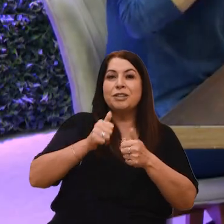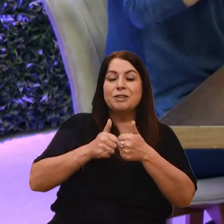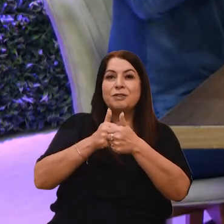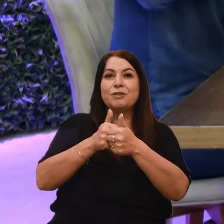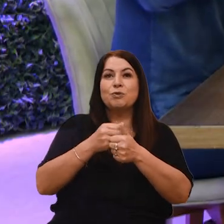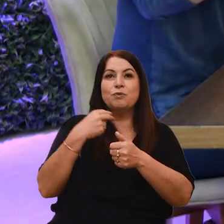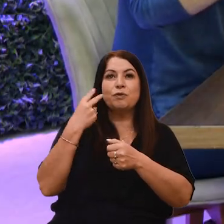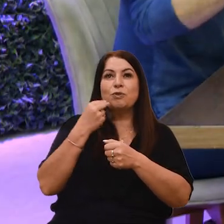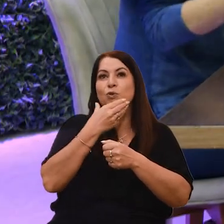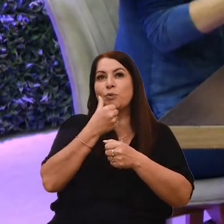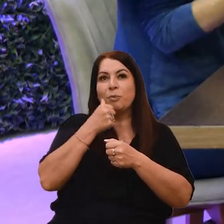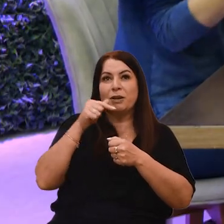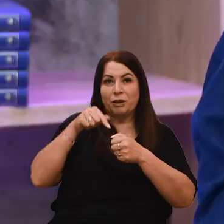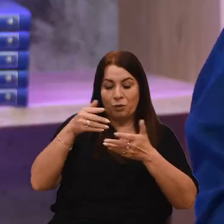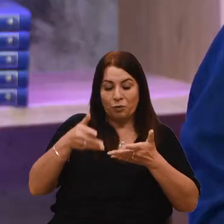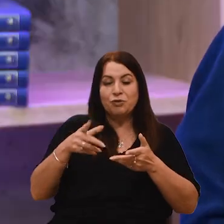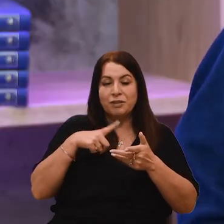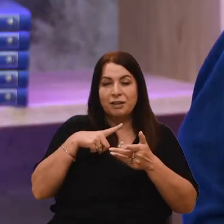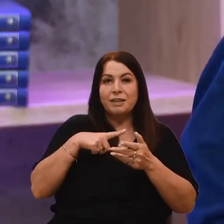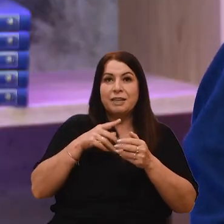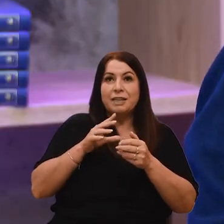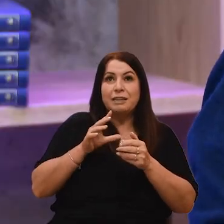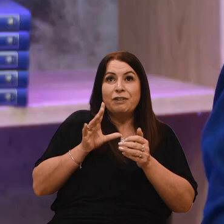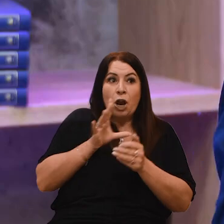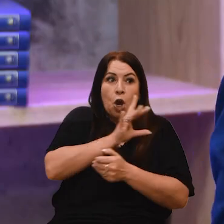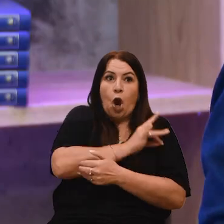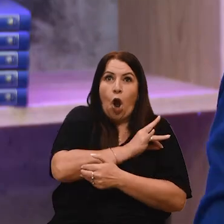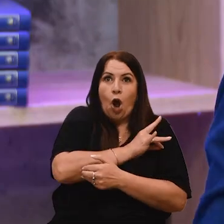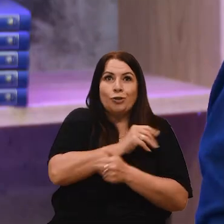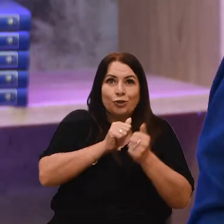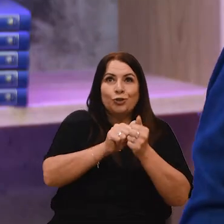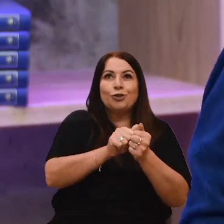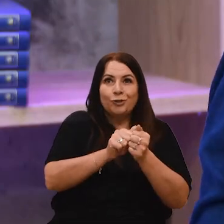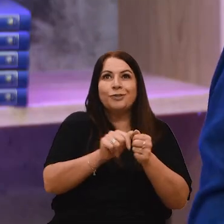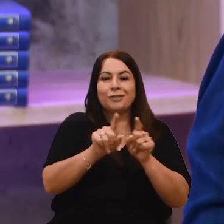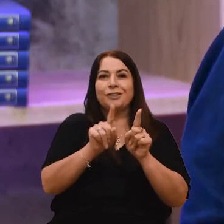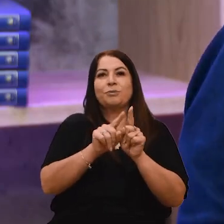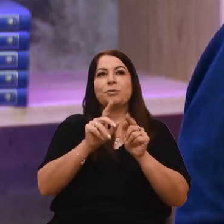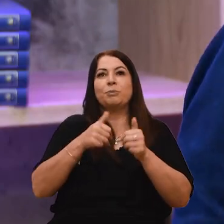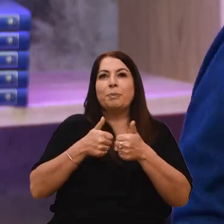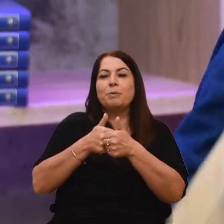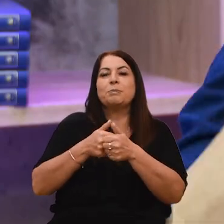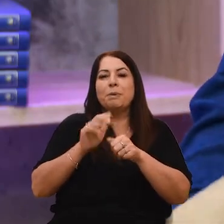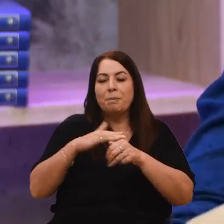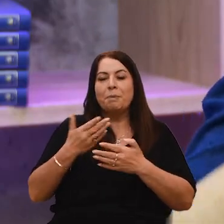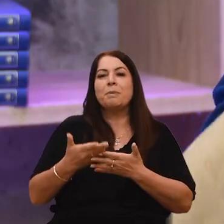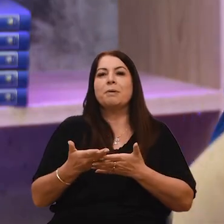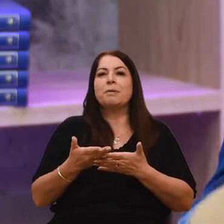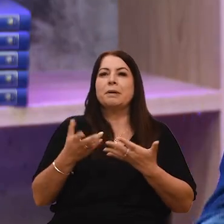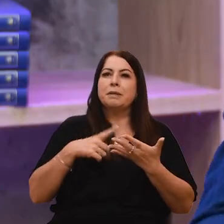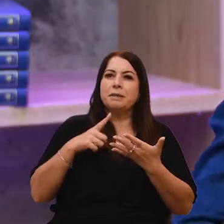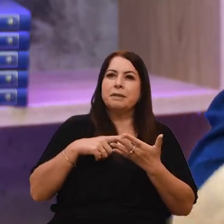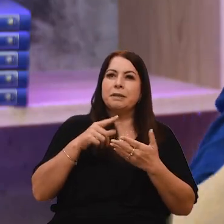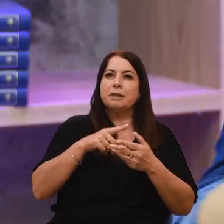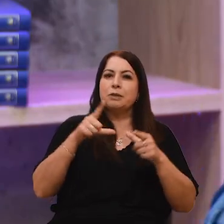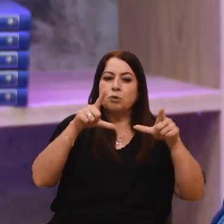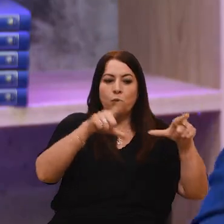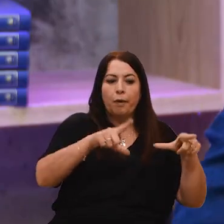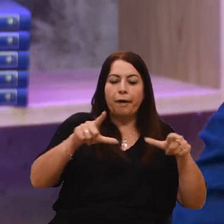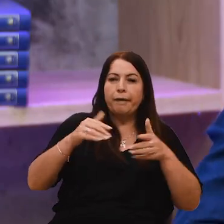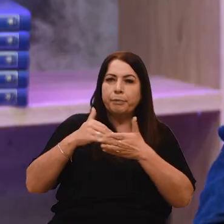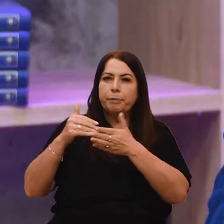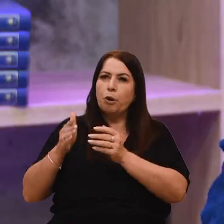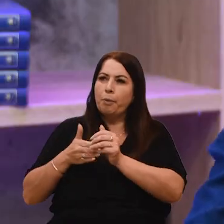vereadora atual, né? E aí eles colam de fato com o vereador para ver como é que aproxima mais ainda deles irem para os gabinetes,